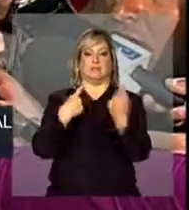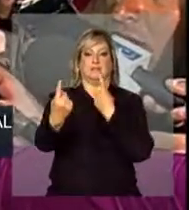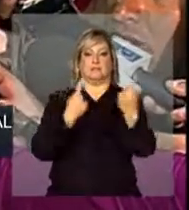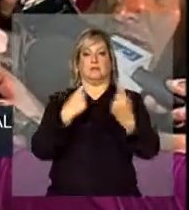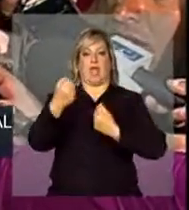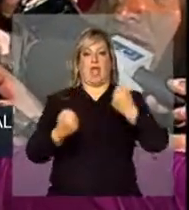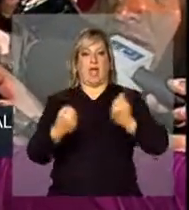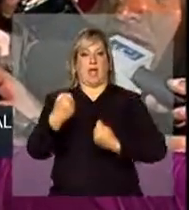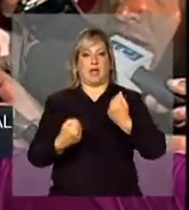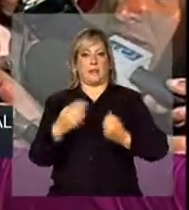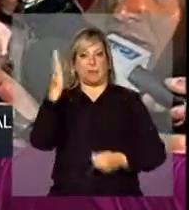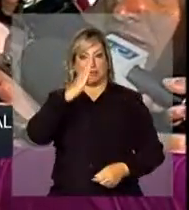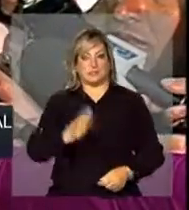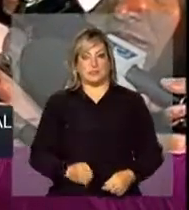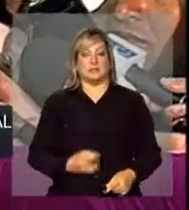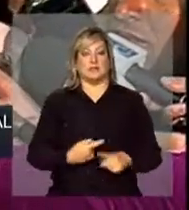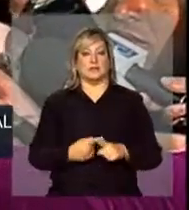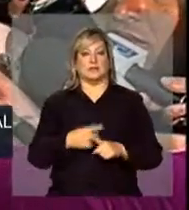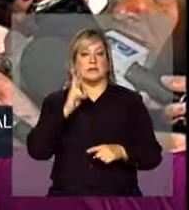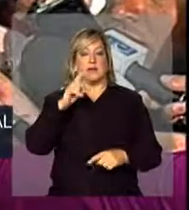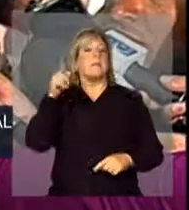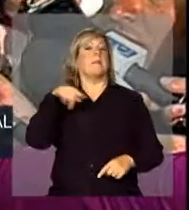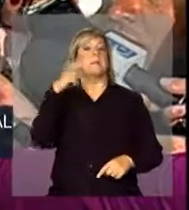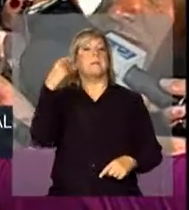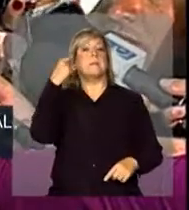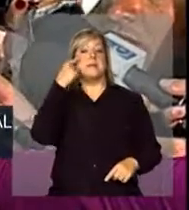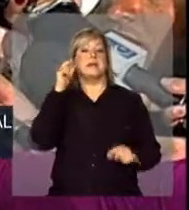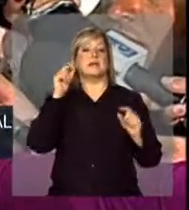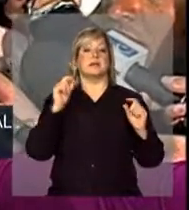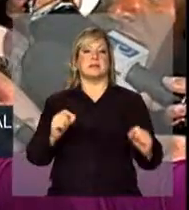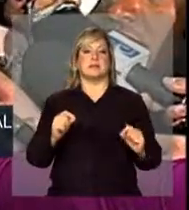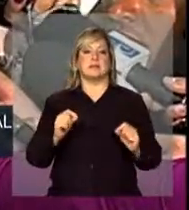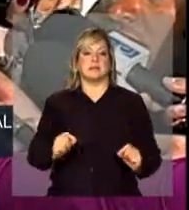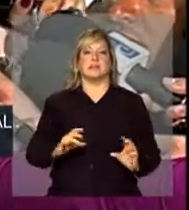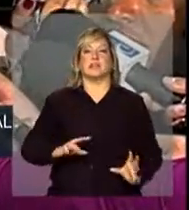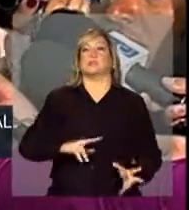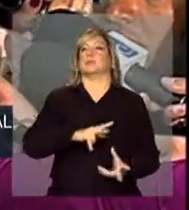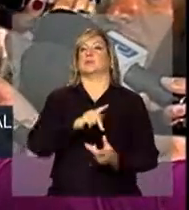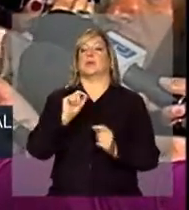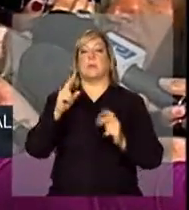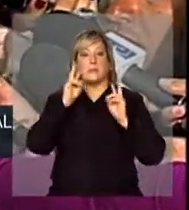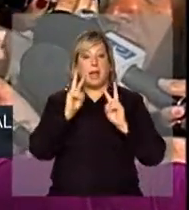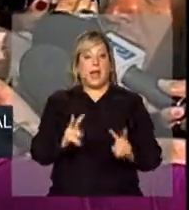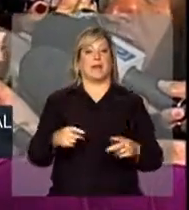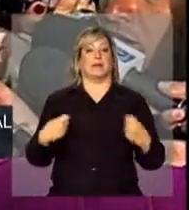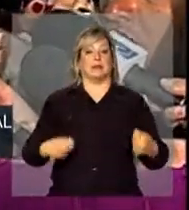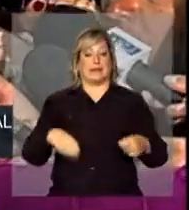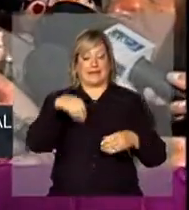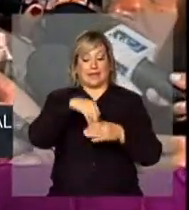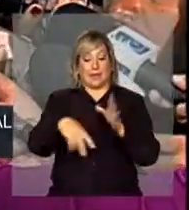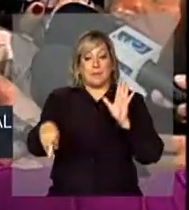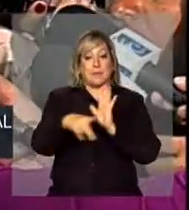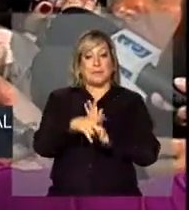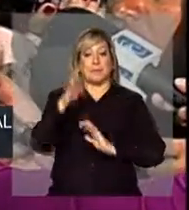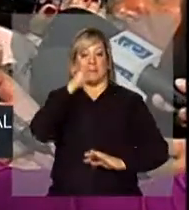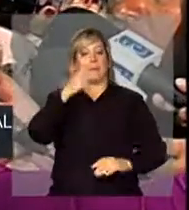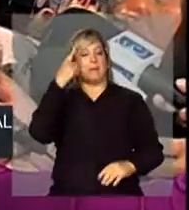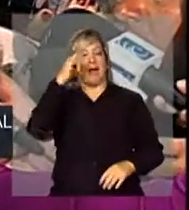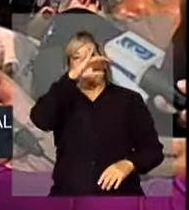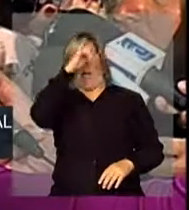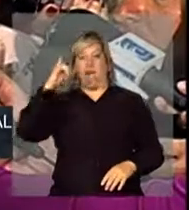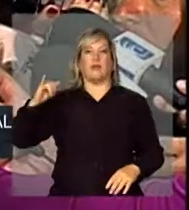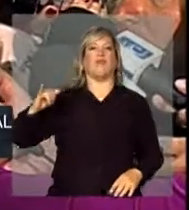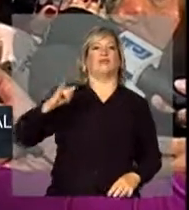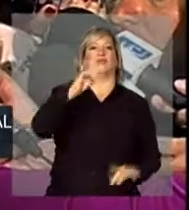brasileiras, o que é fundamental, porque a gente pensa no tráfico no cenário internacional, mas nós temos que estar atentos dentro do próprio Brasil. Um tráfico